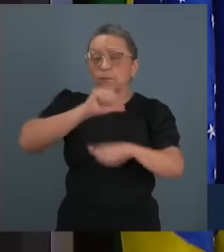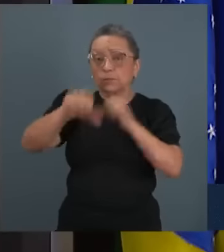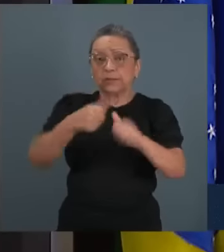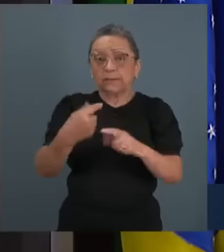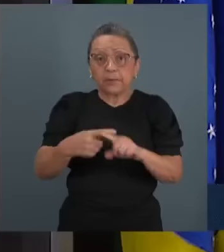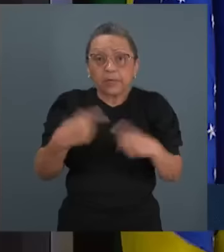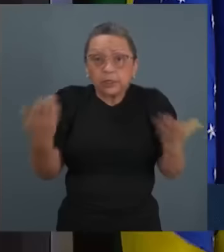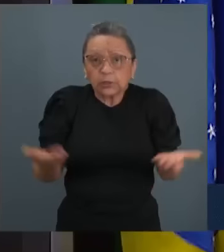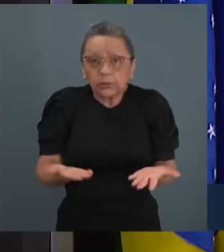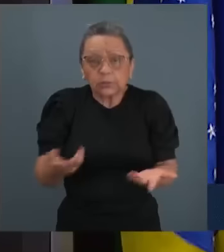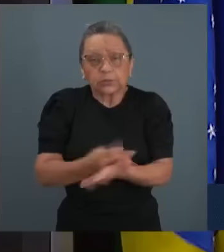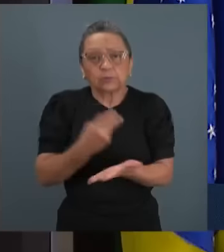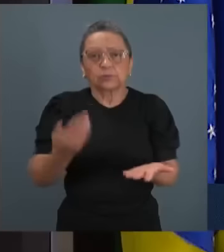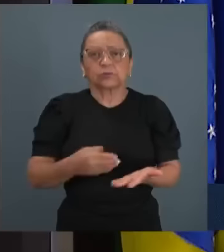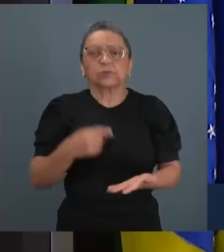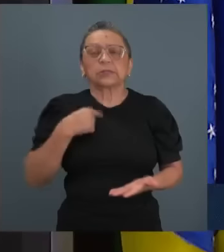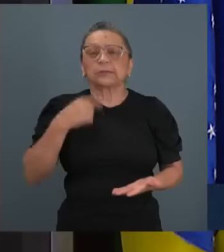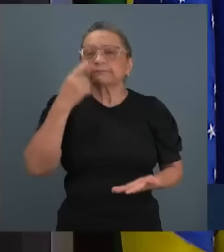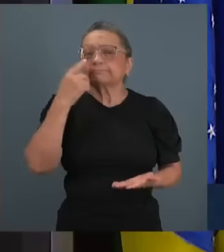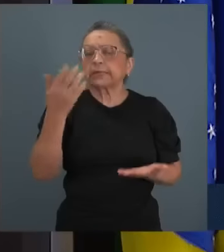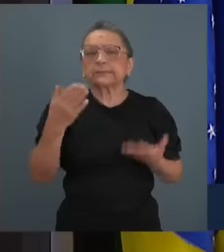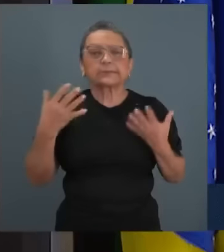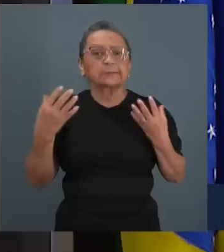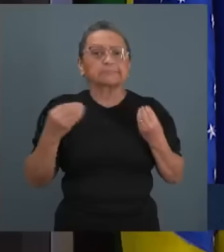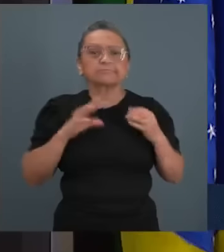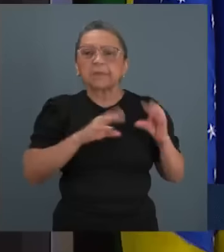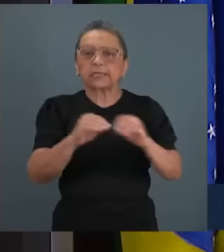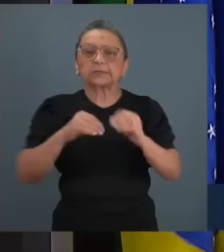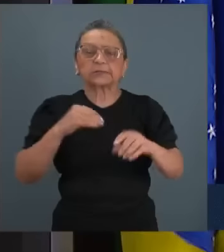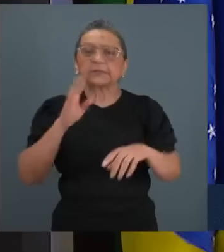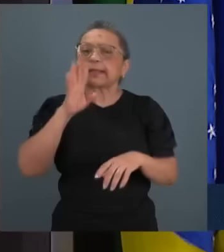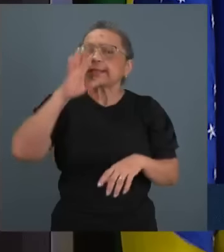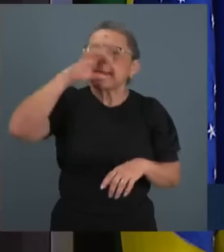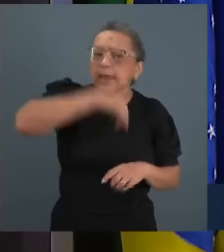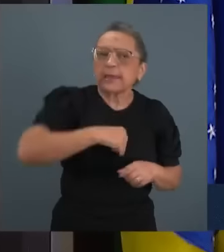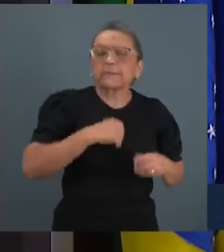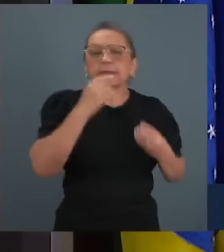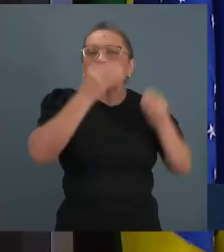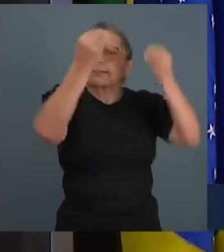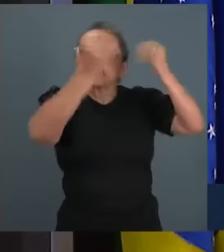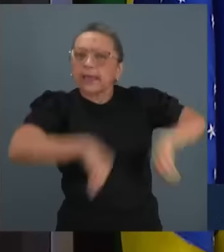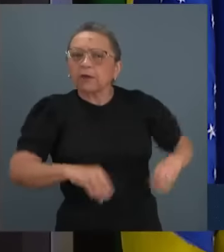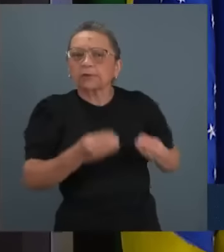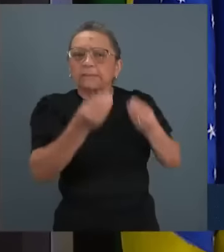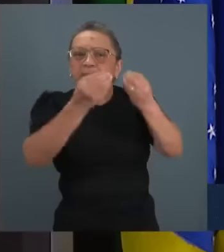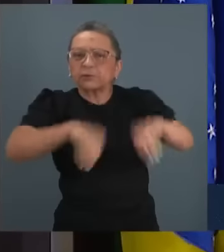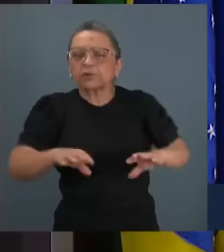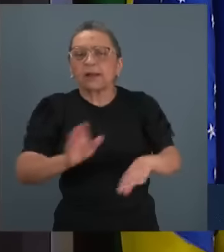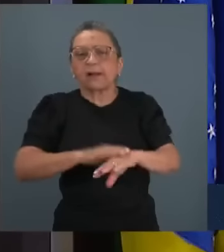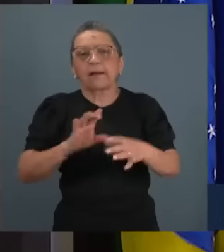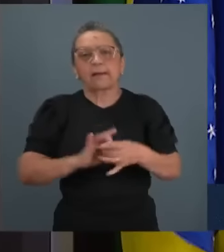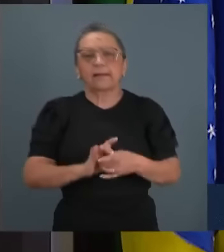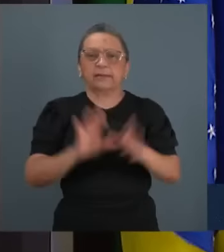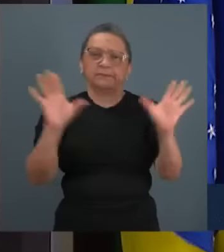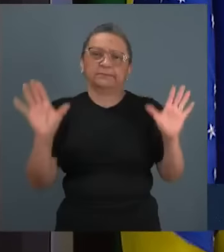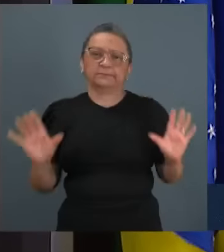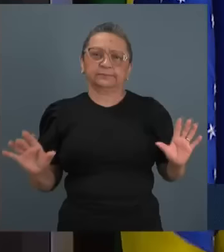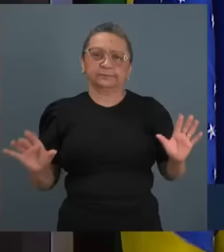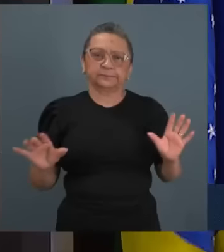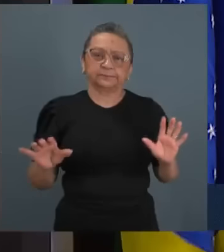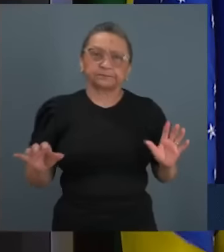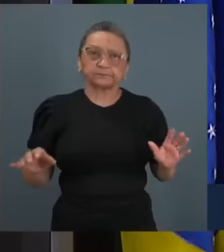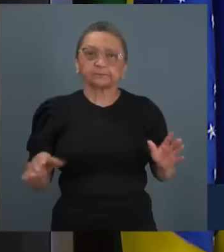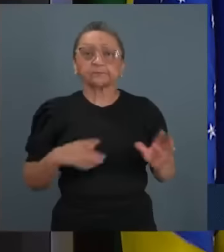hoje, que sacode essa nação, que teima em querer derrotar a liberdade,